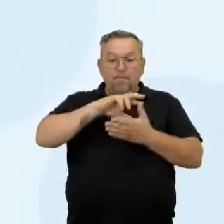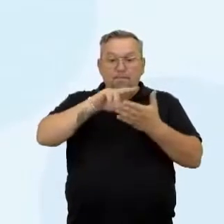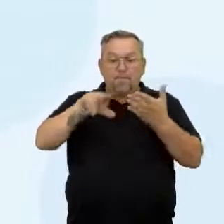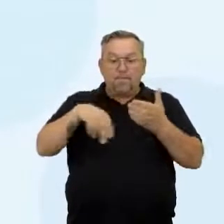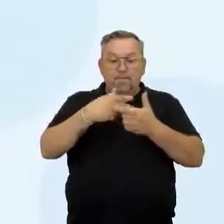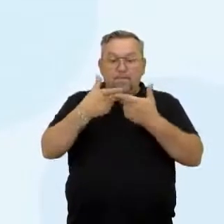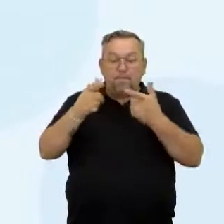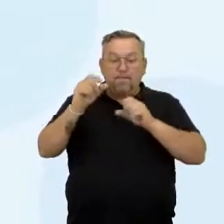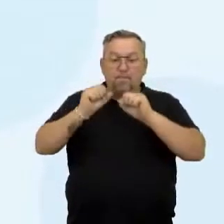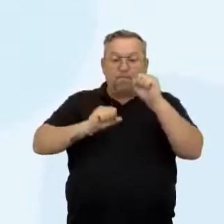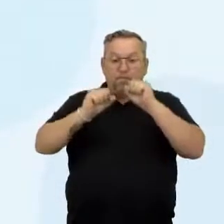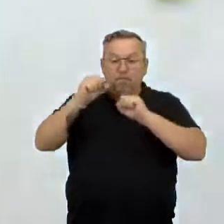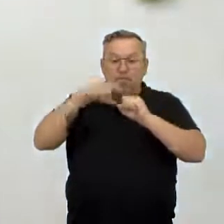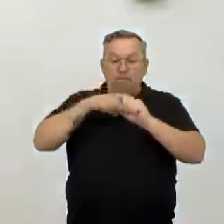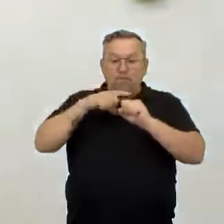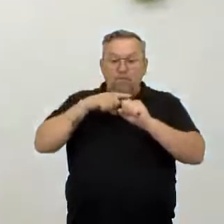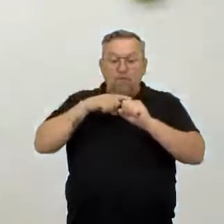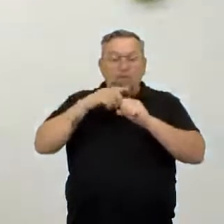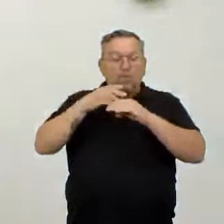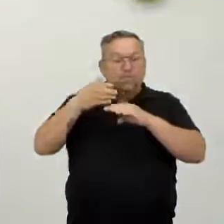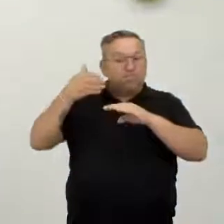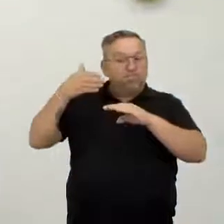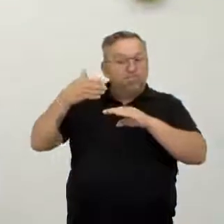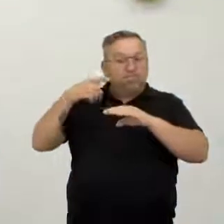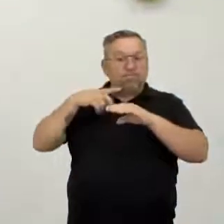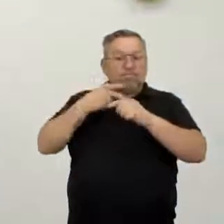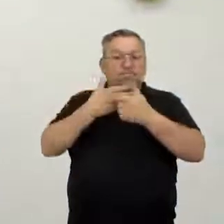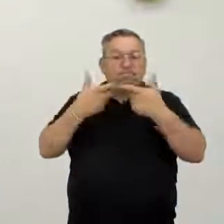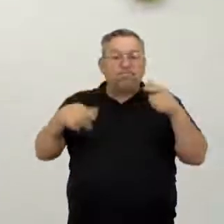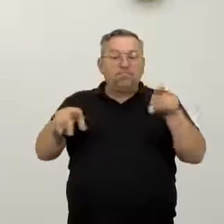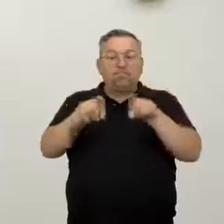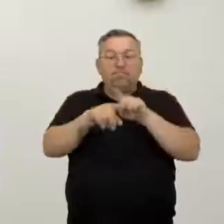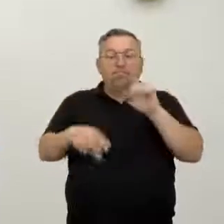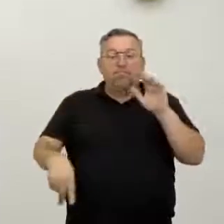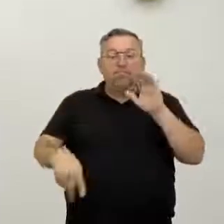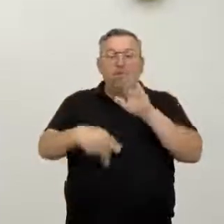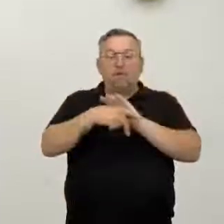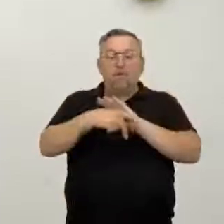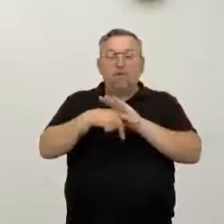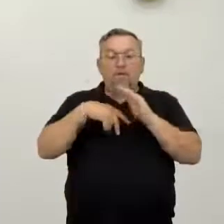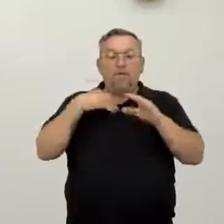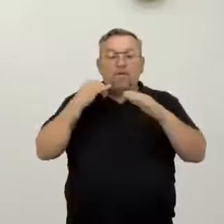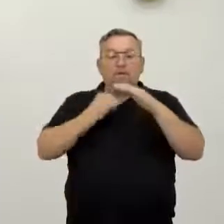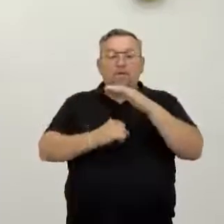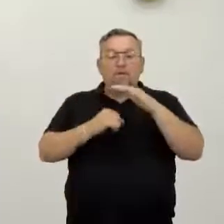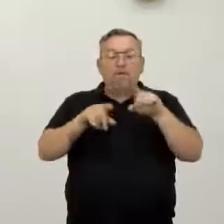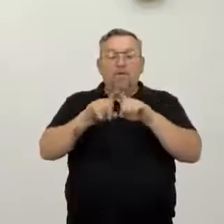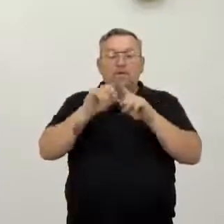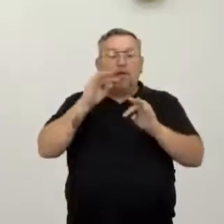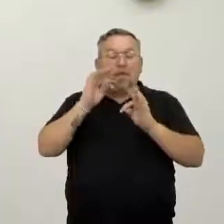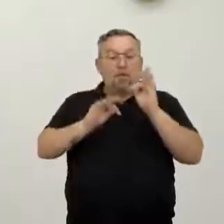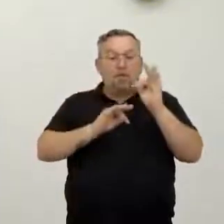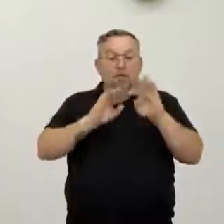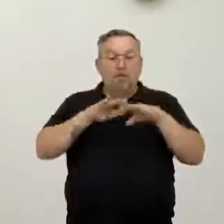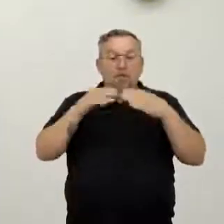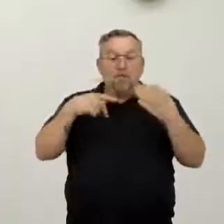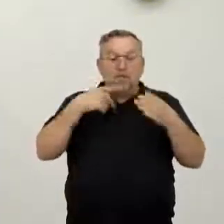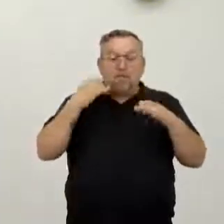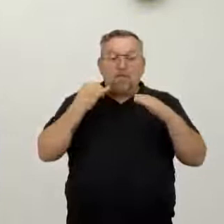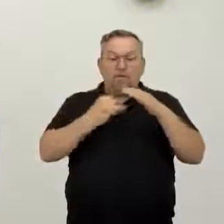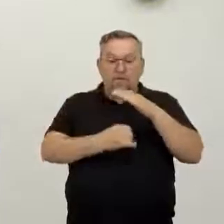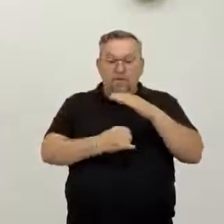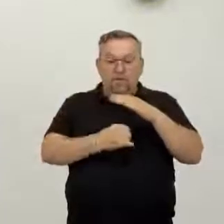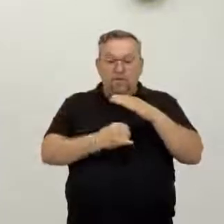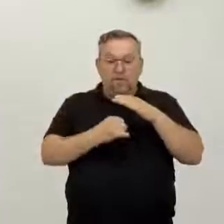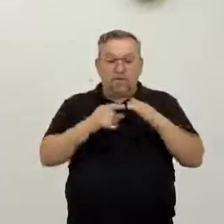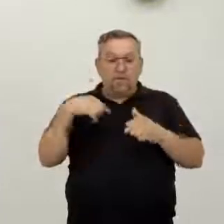inúmeras as empresas que estão por trás dessa questão aí, né, de se investir em tecnologia. Quando fala em investir,